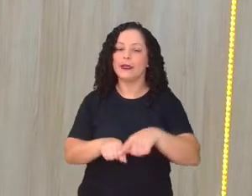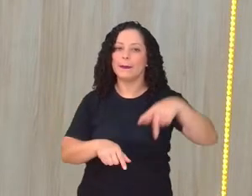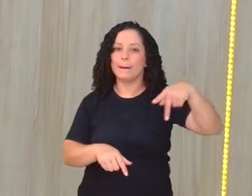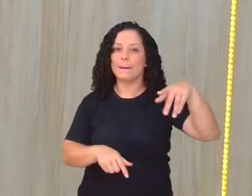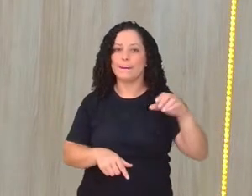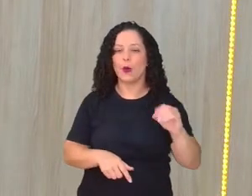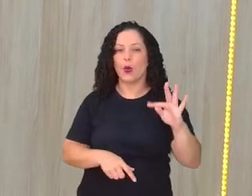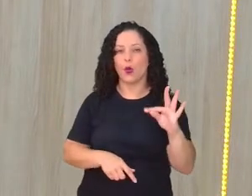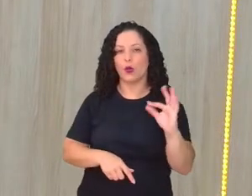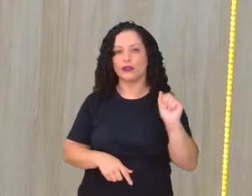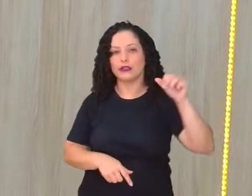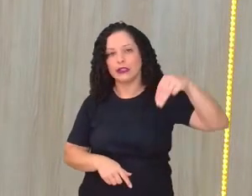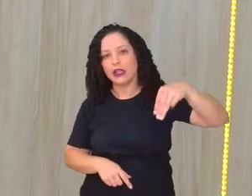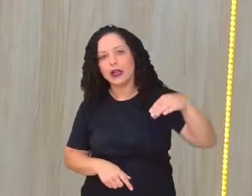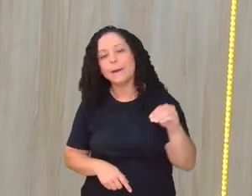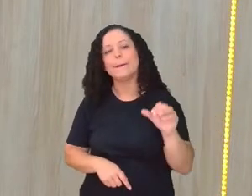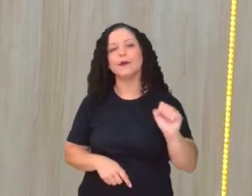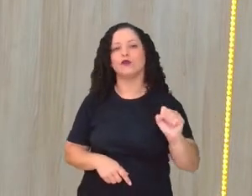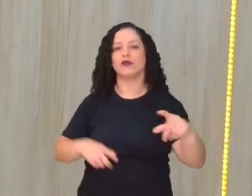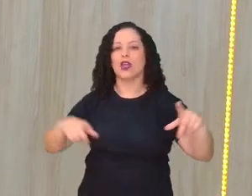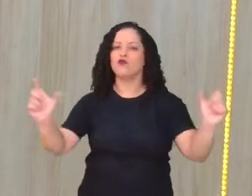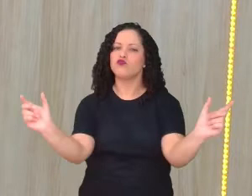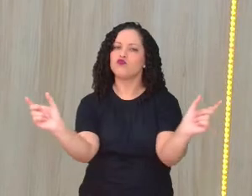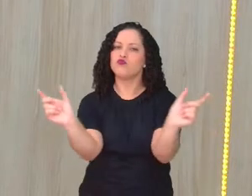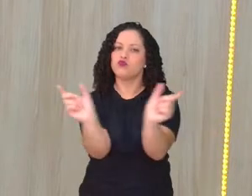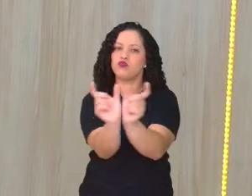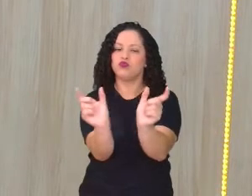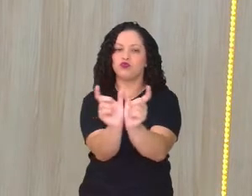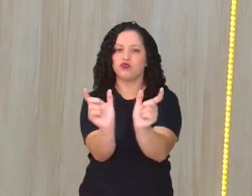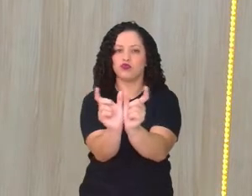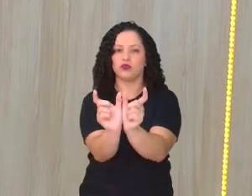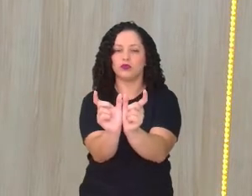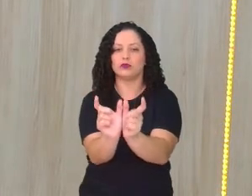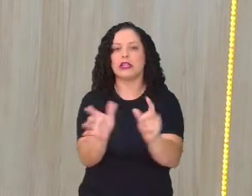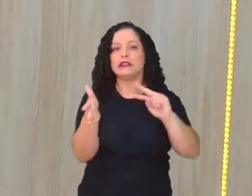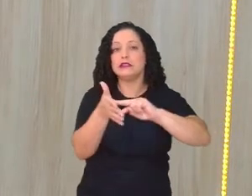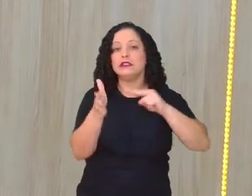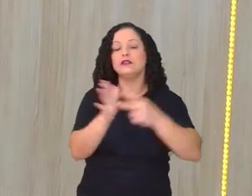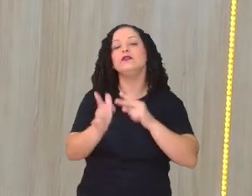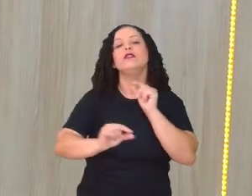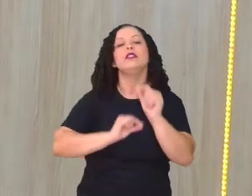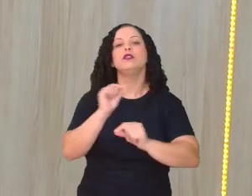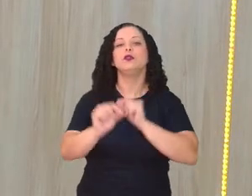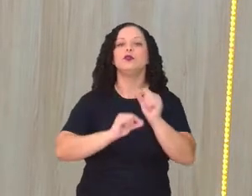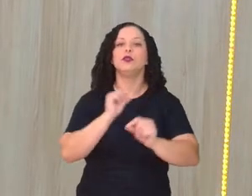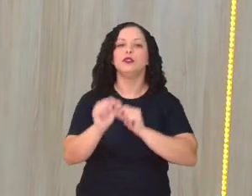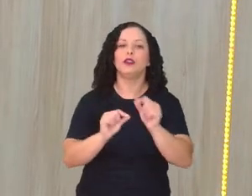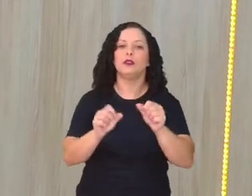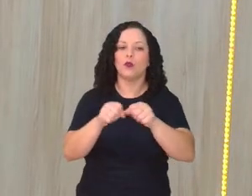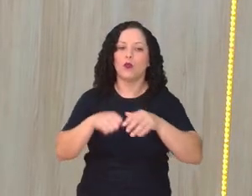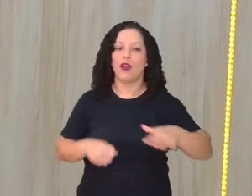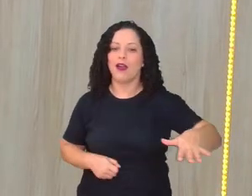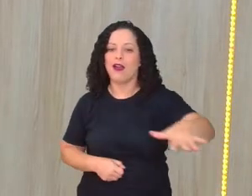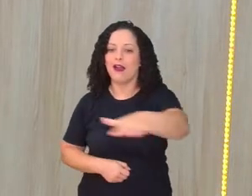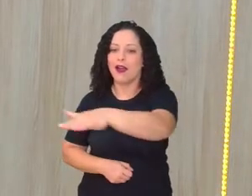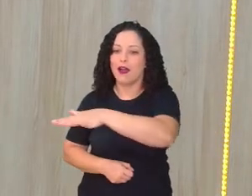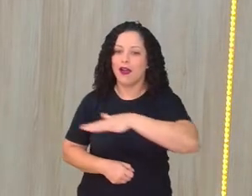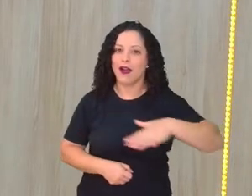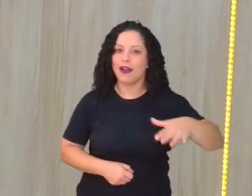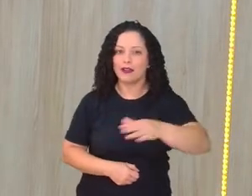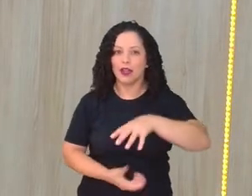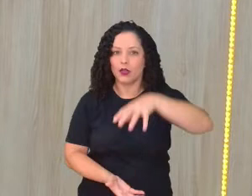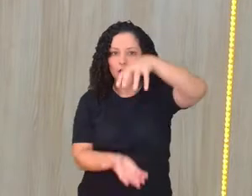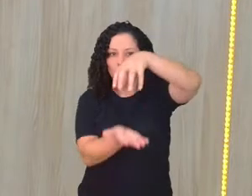significa rios, ou rio, né? Então, ao pé da letra, né, seria o território que está no